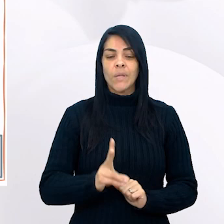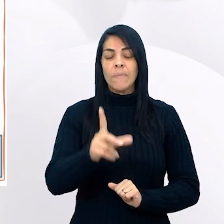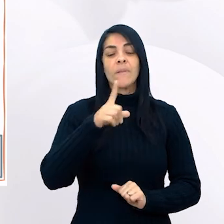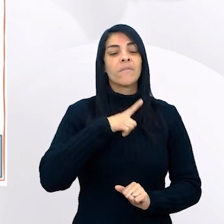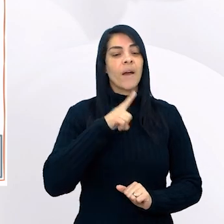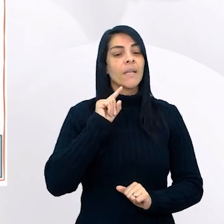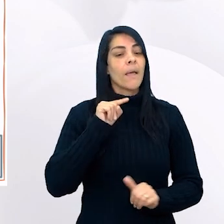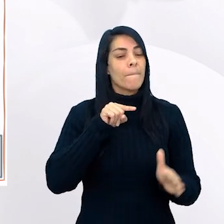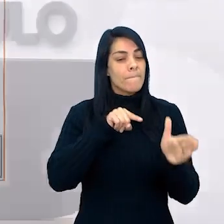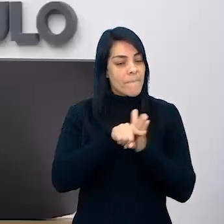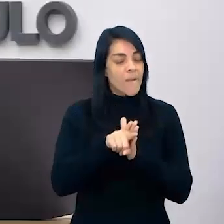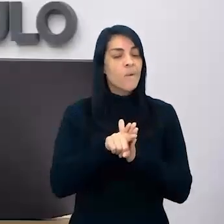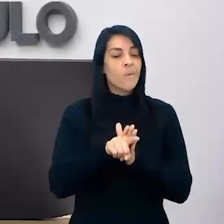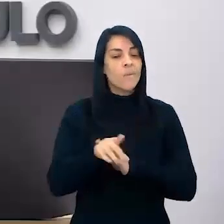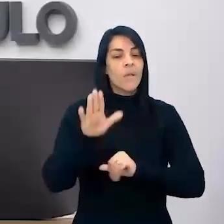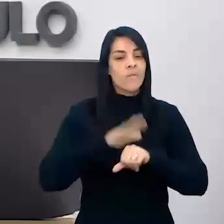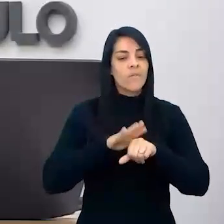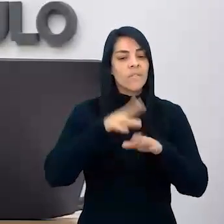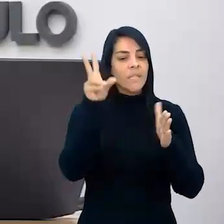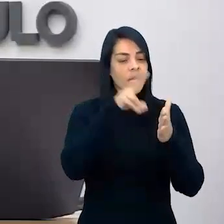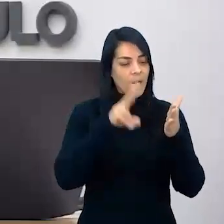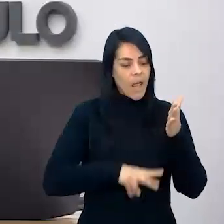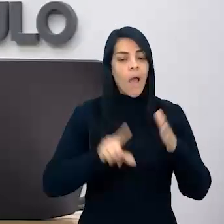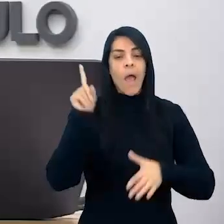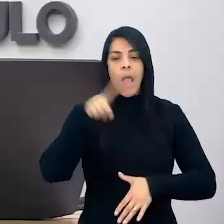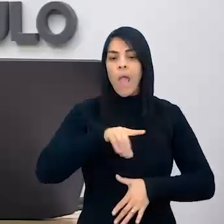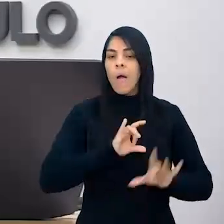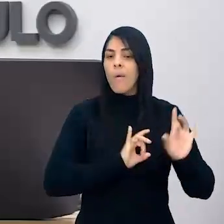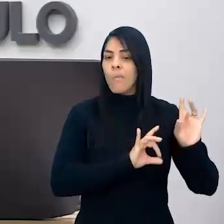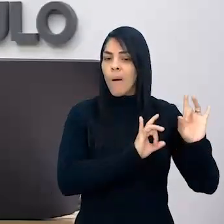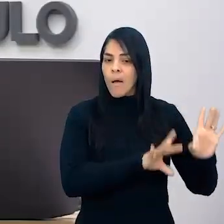um pergunte-me, eu vou fazer a leitura. Então, é uma técnica